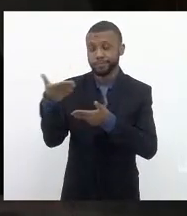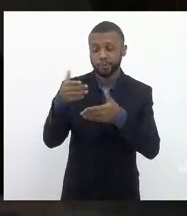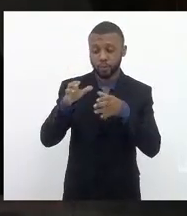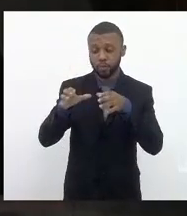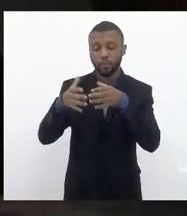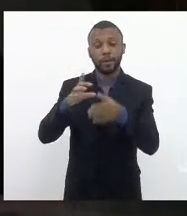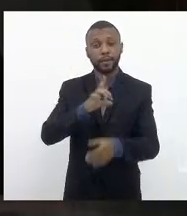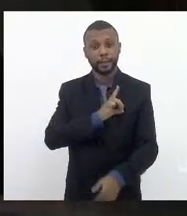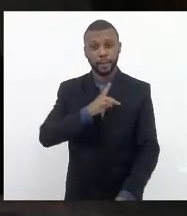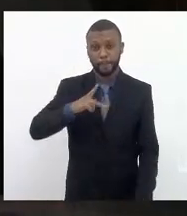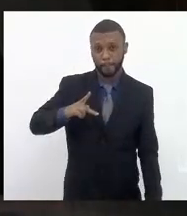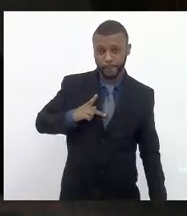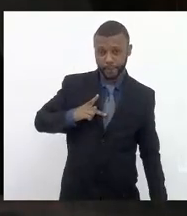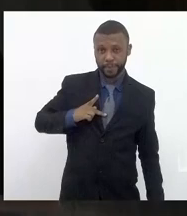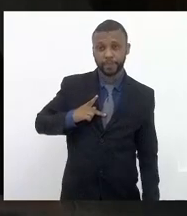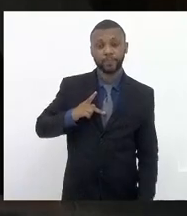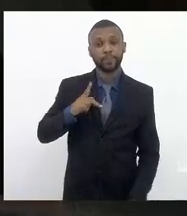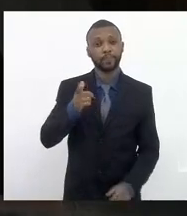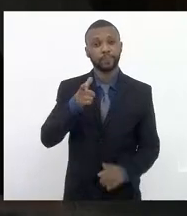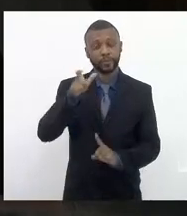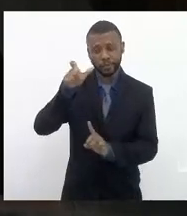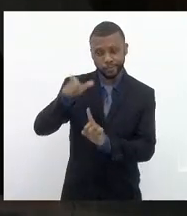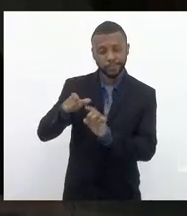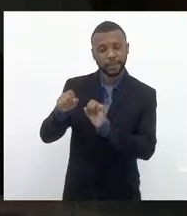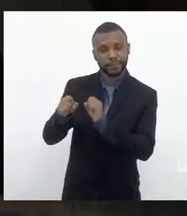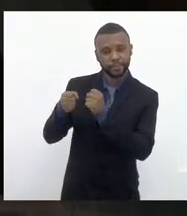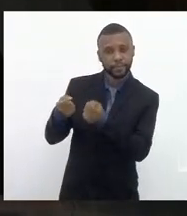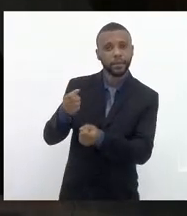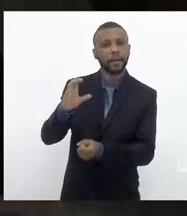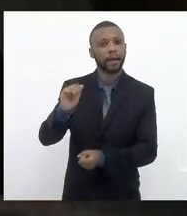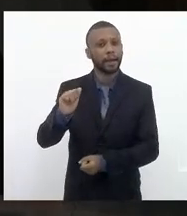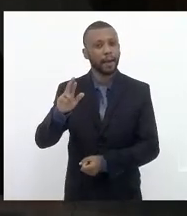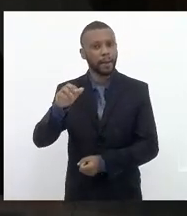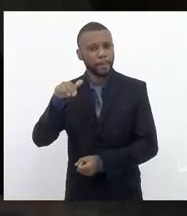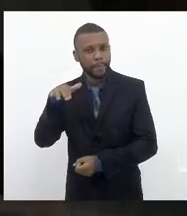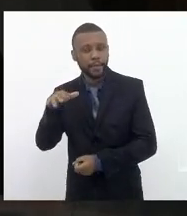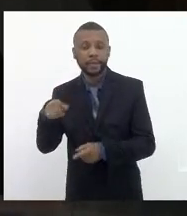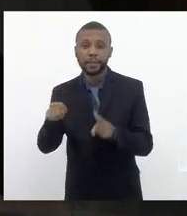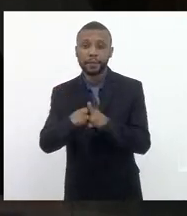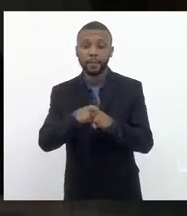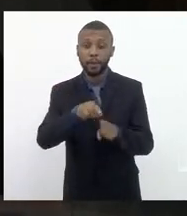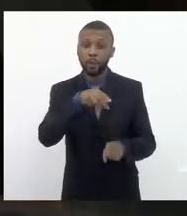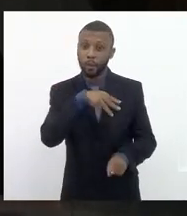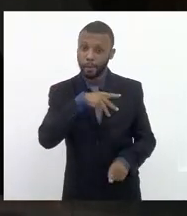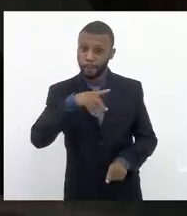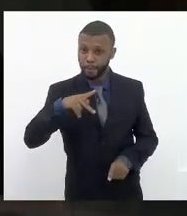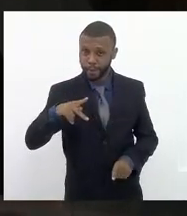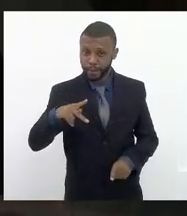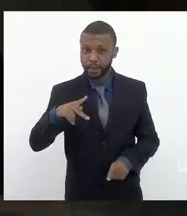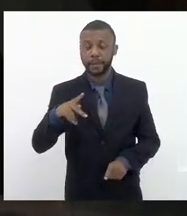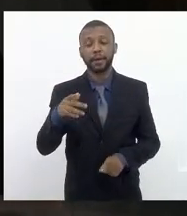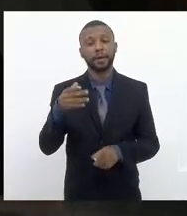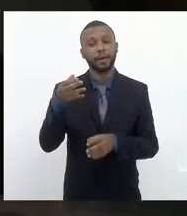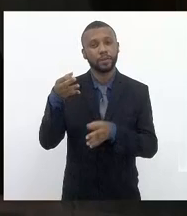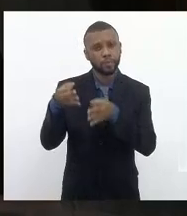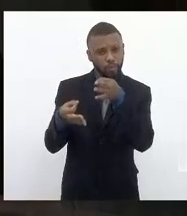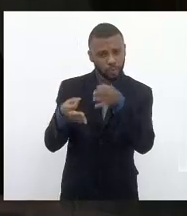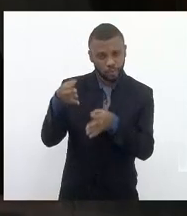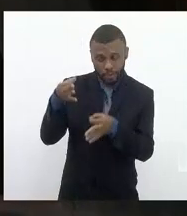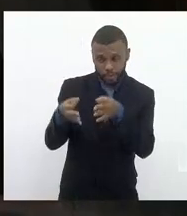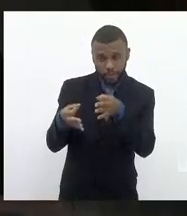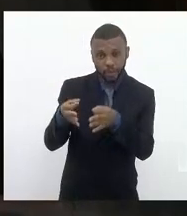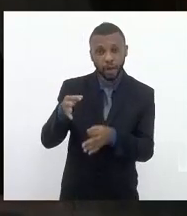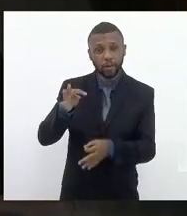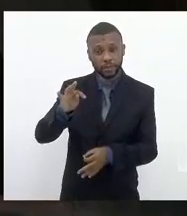pela pela defensora cármica estamos recebendo a contribuição do ministério público no tribunal de justiça e vamos